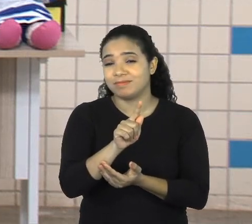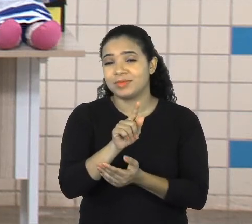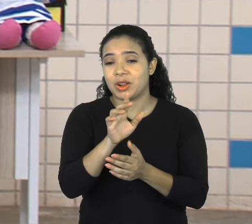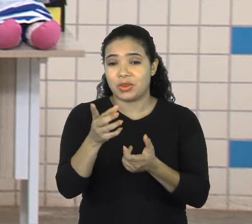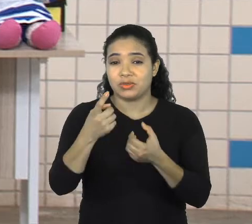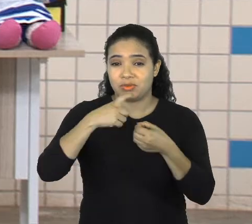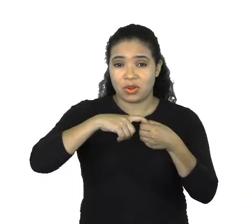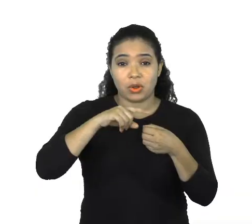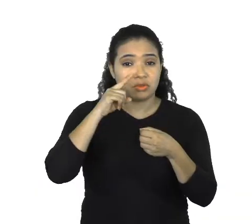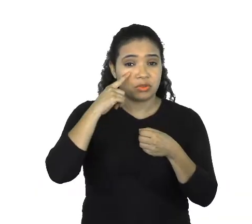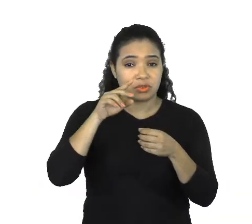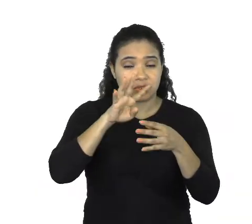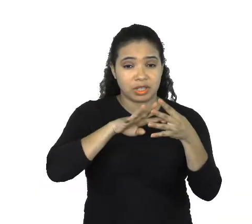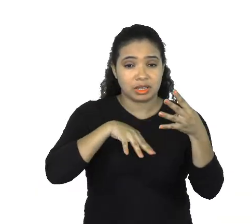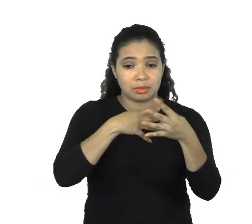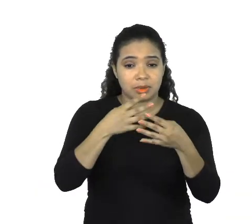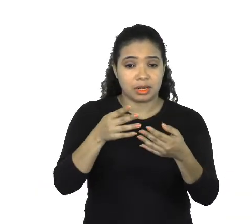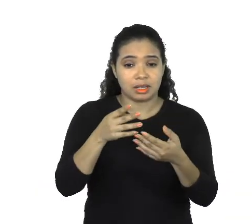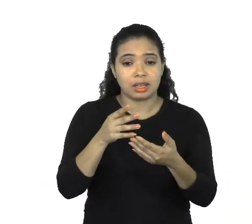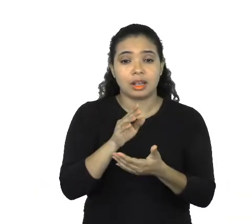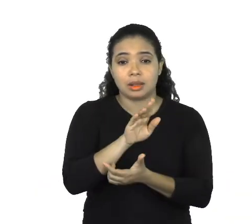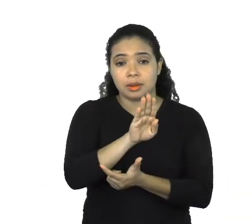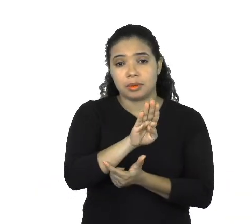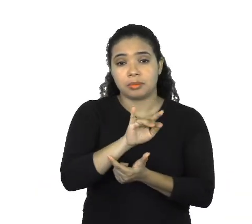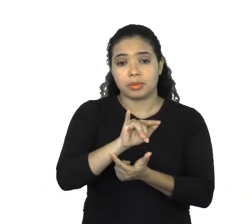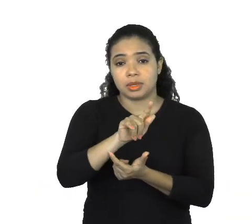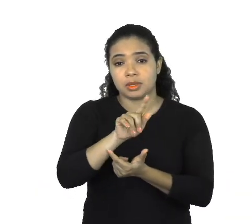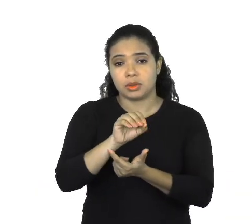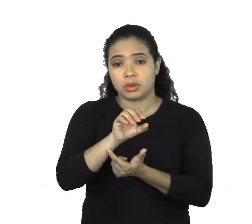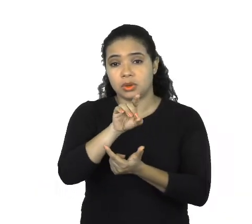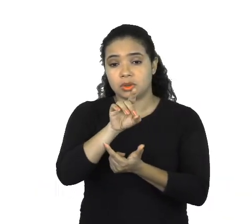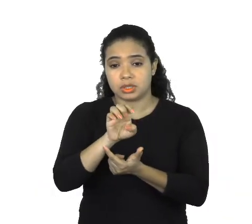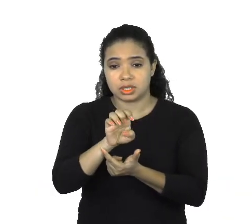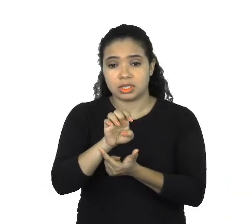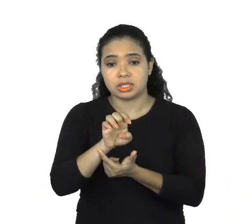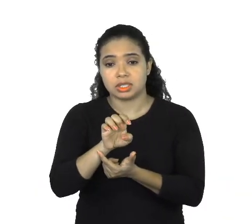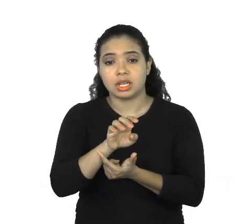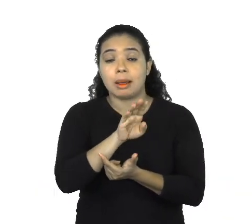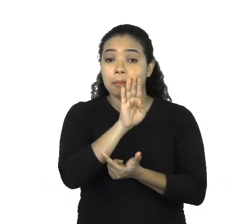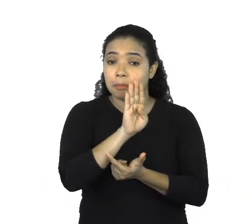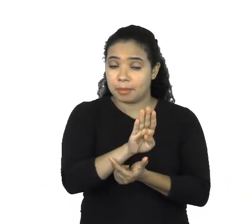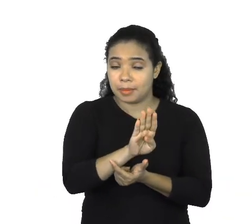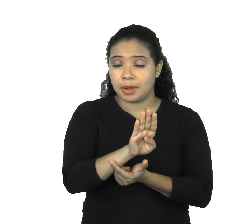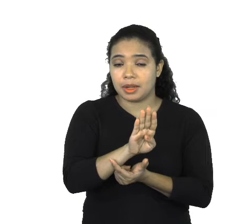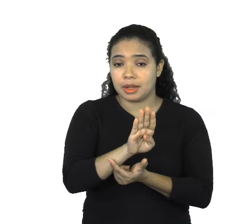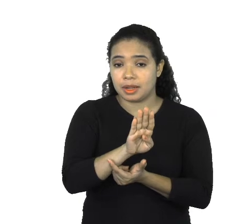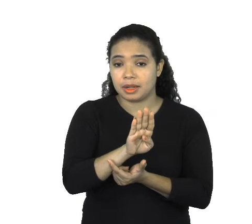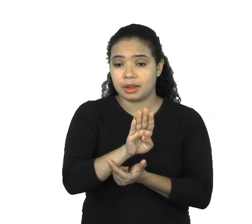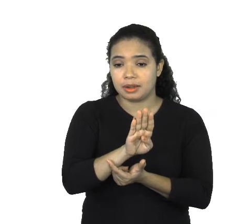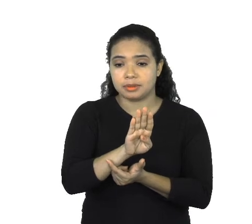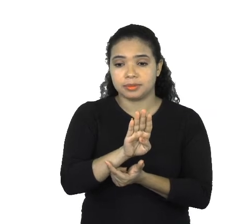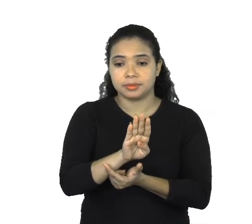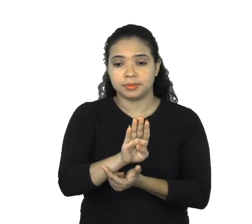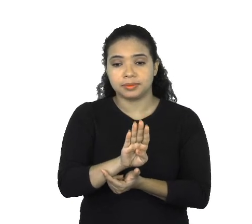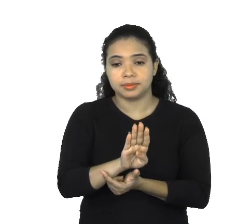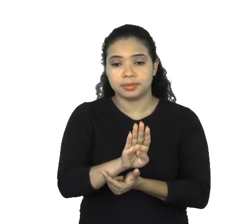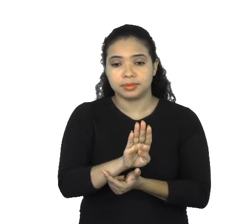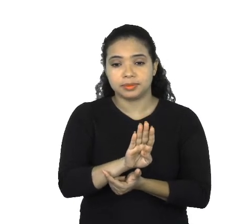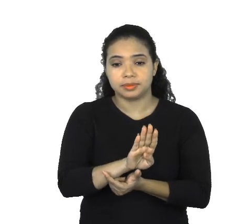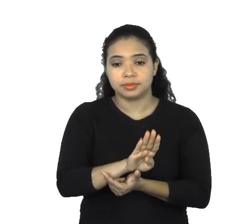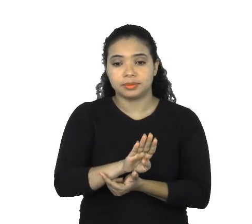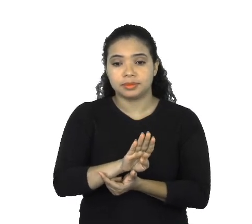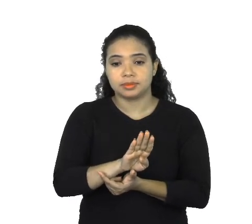Volta lá para você ver. Na segunda palavra, bigode, olha o som. Bi. O B, a segunda